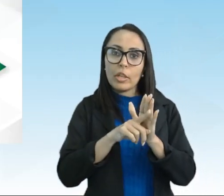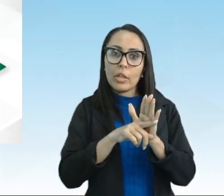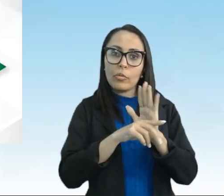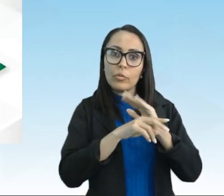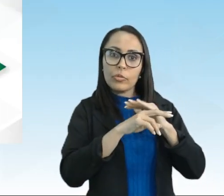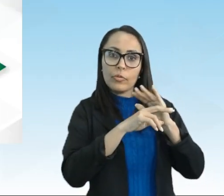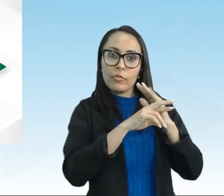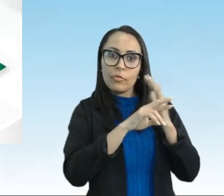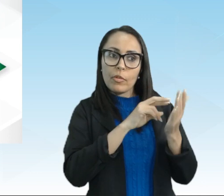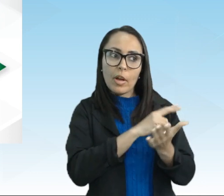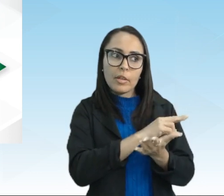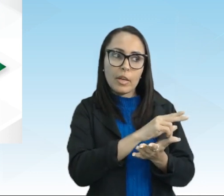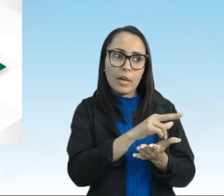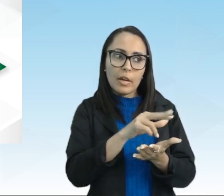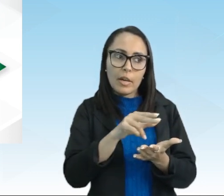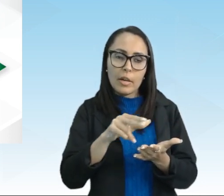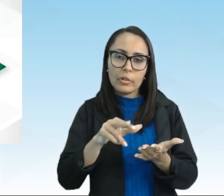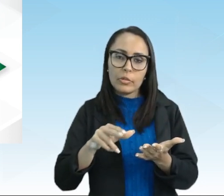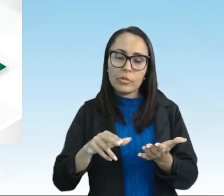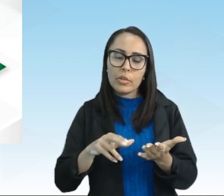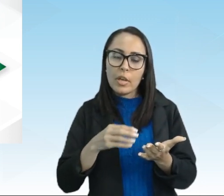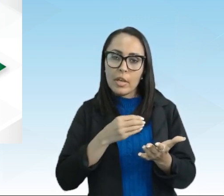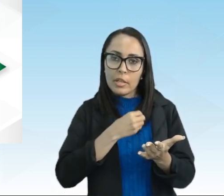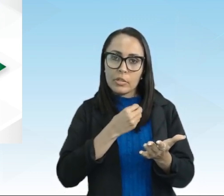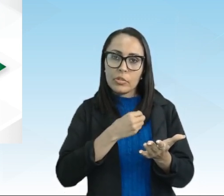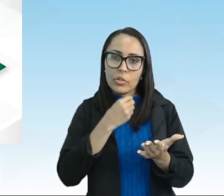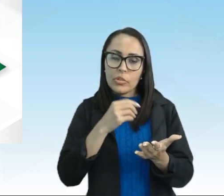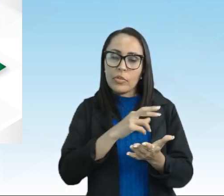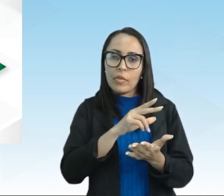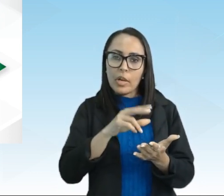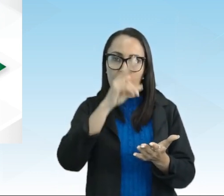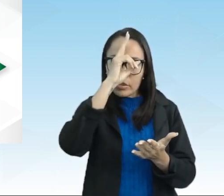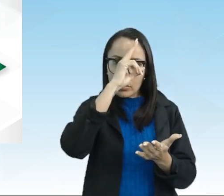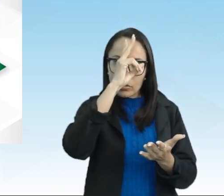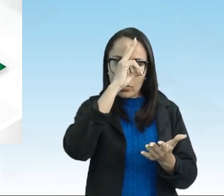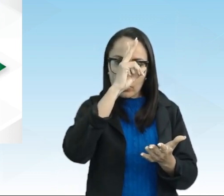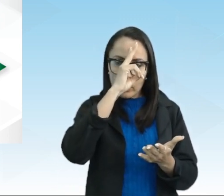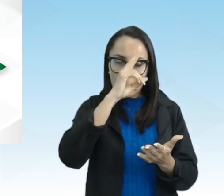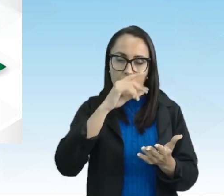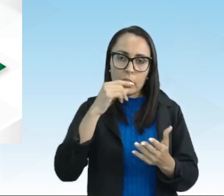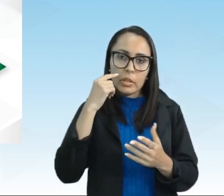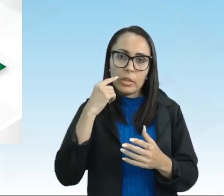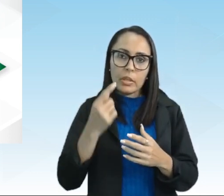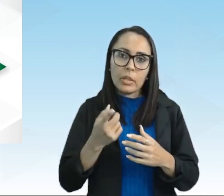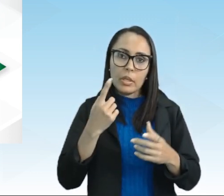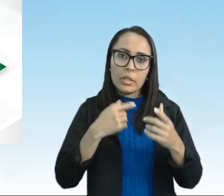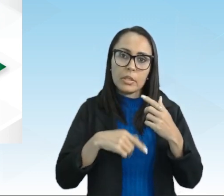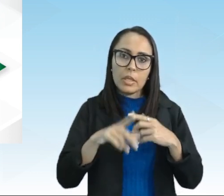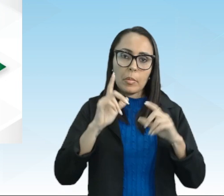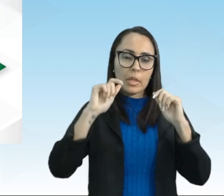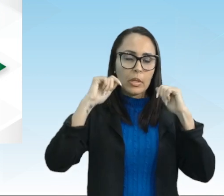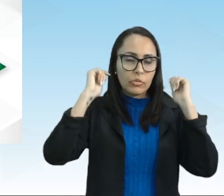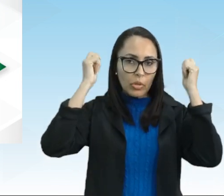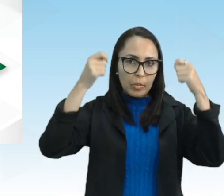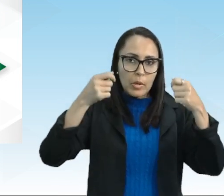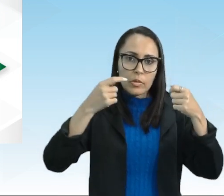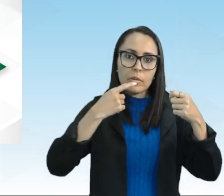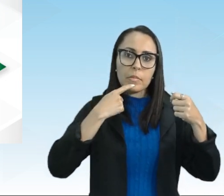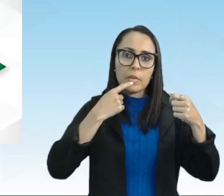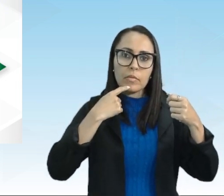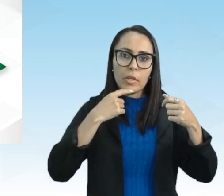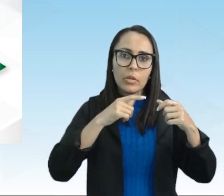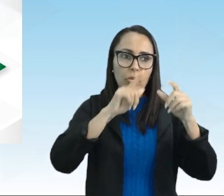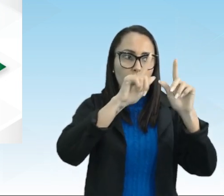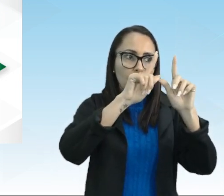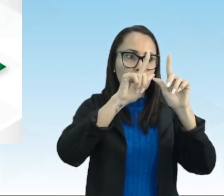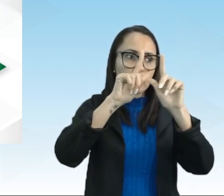existem existem várias histórias em cima da chapeuzinho vermelho quadrinhos